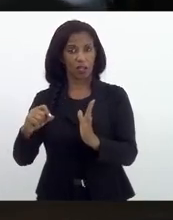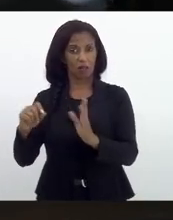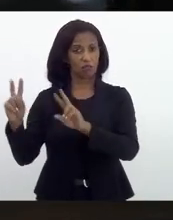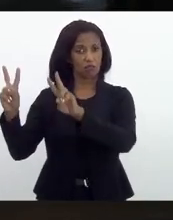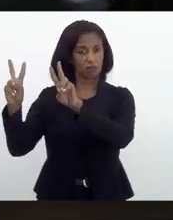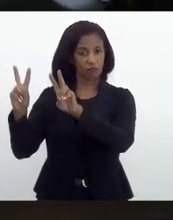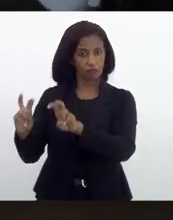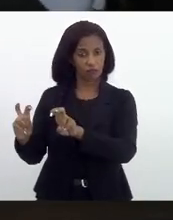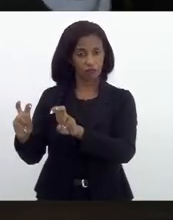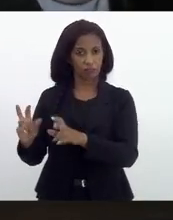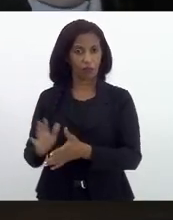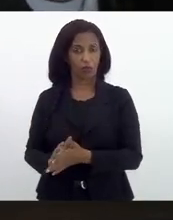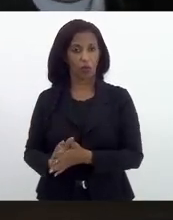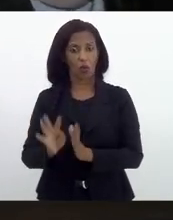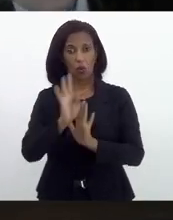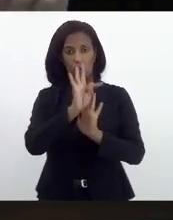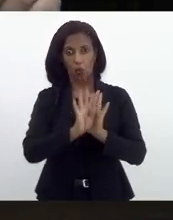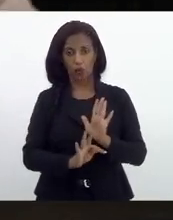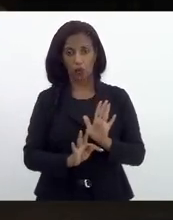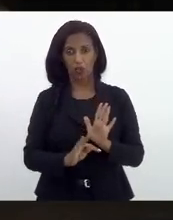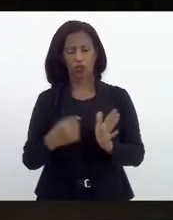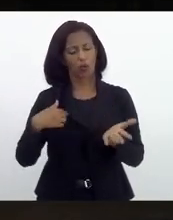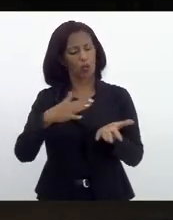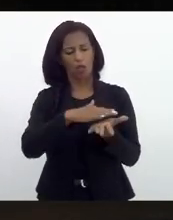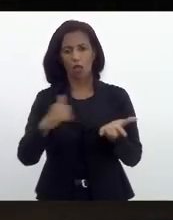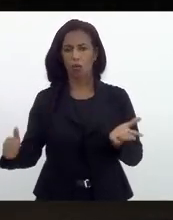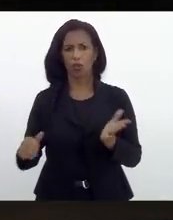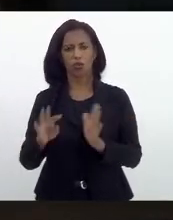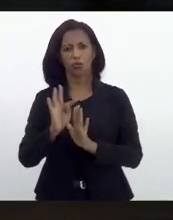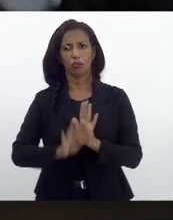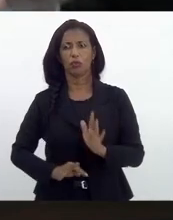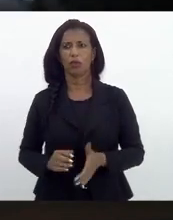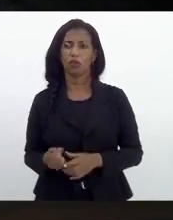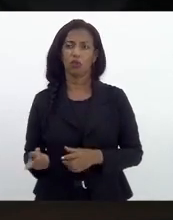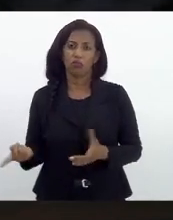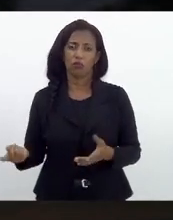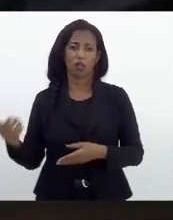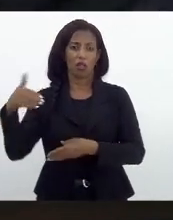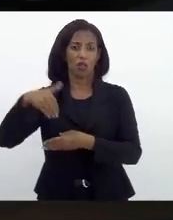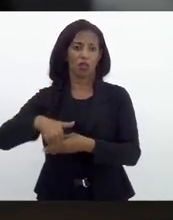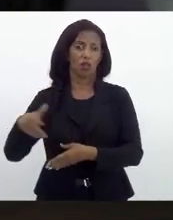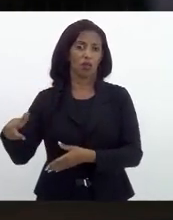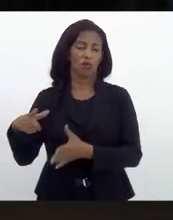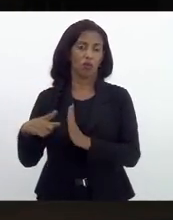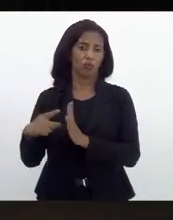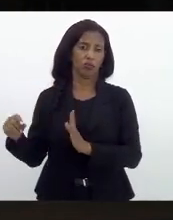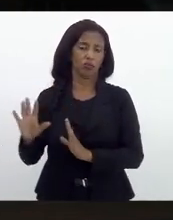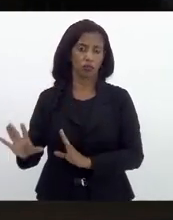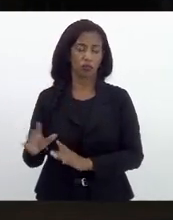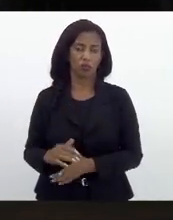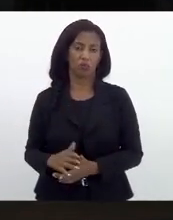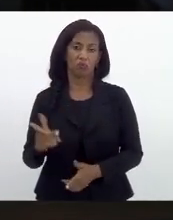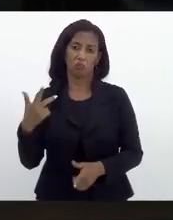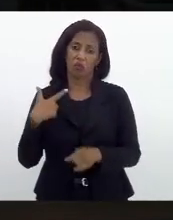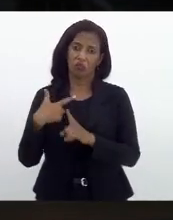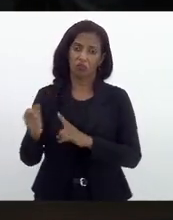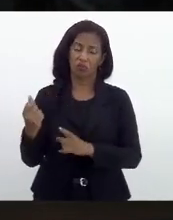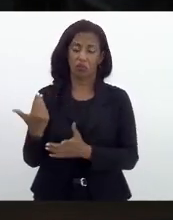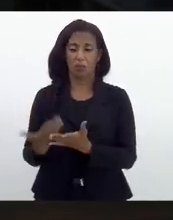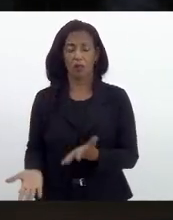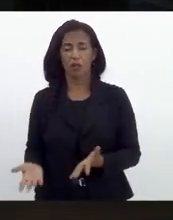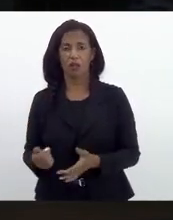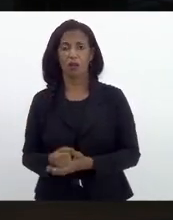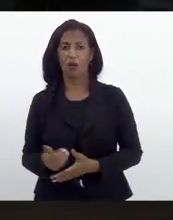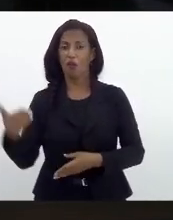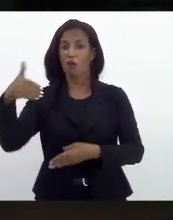com o texto que foi acordado eu retiro do texto e voto o destaque pode ganhar ou perder volta a